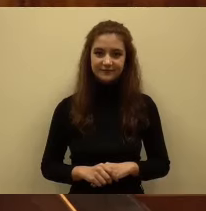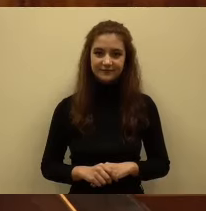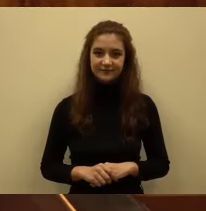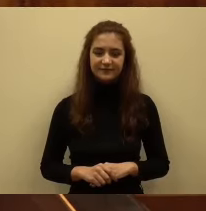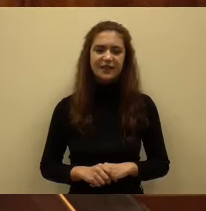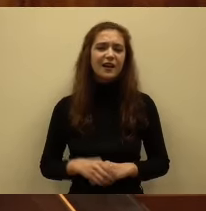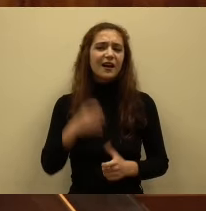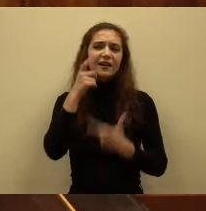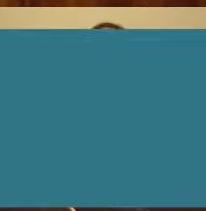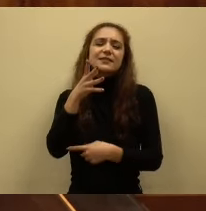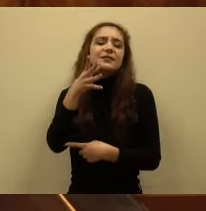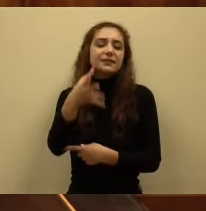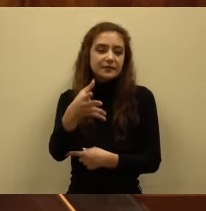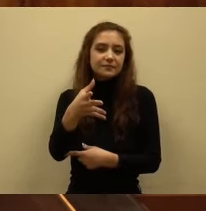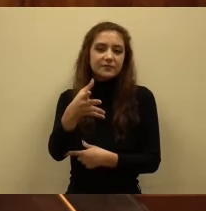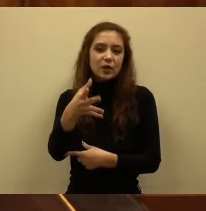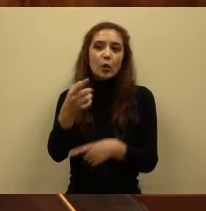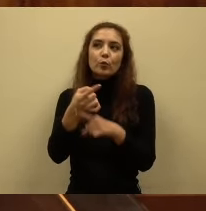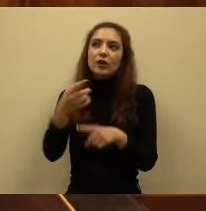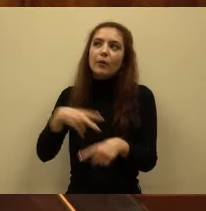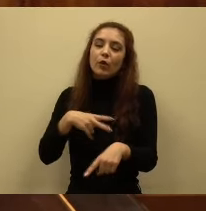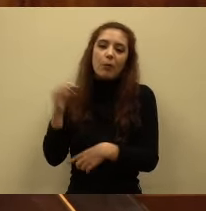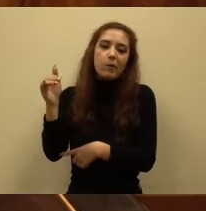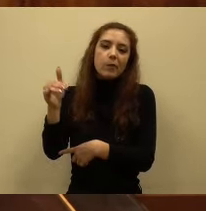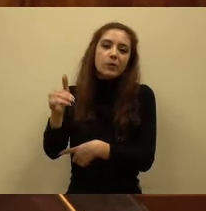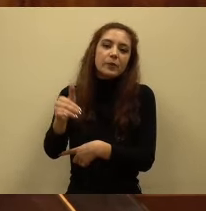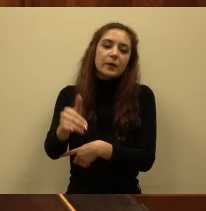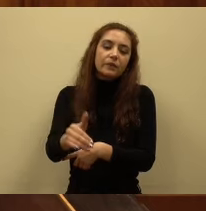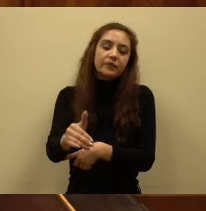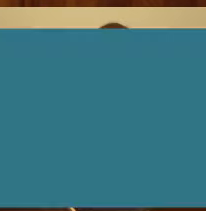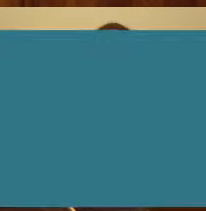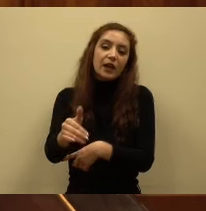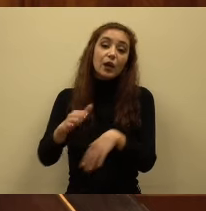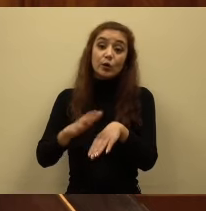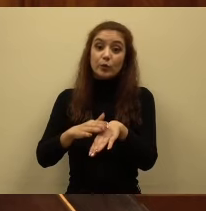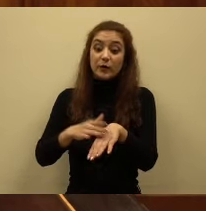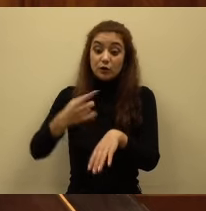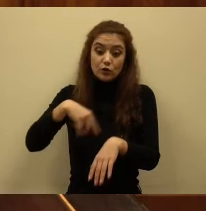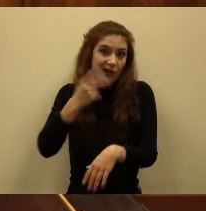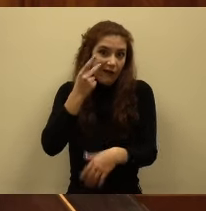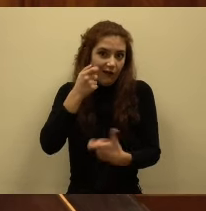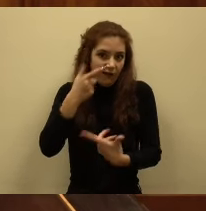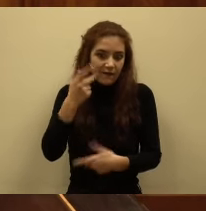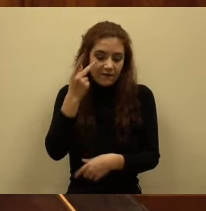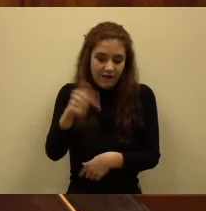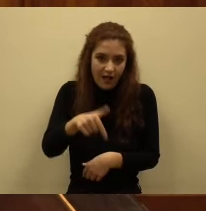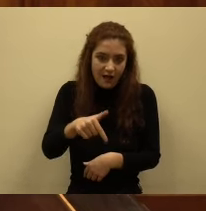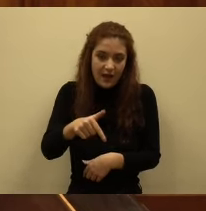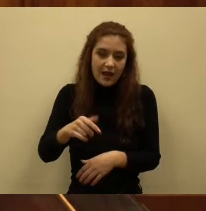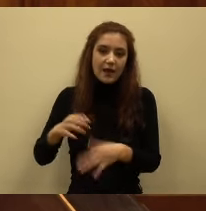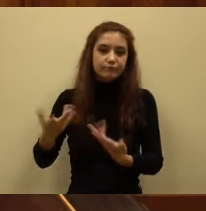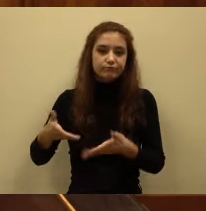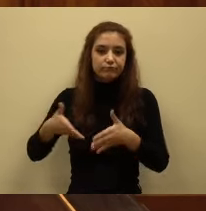Dizia alguém que a causa da decadência de Portugal é nós, os que vivemos aqui, sermos descendentes dos